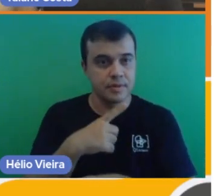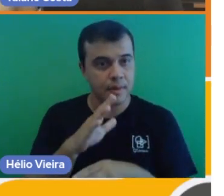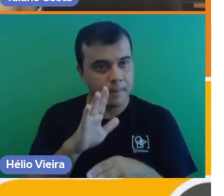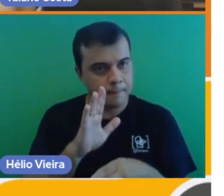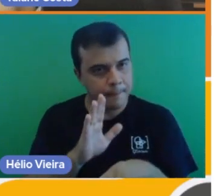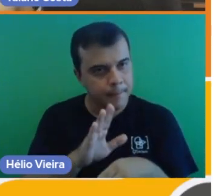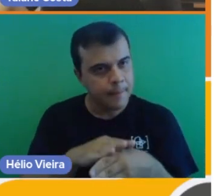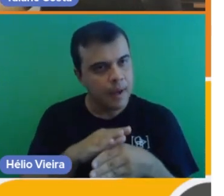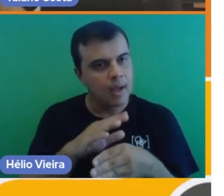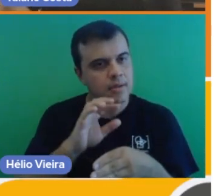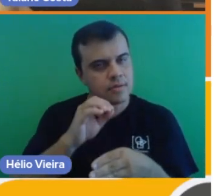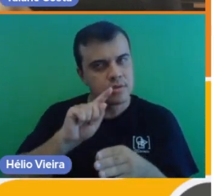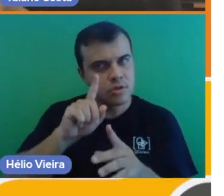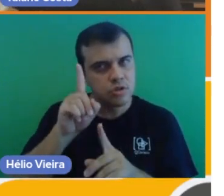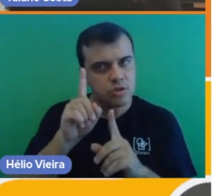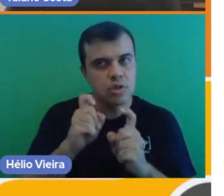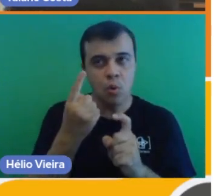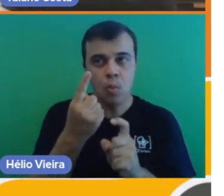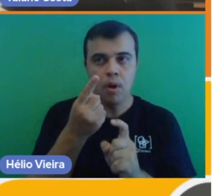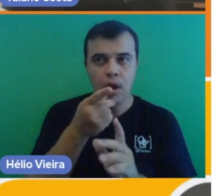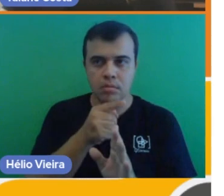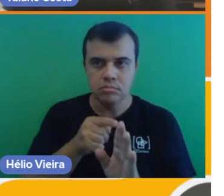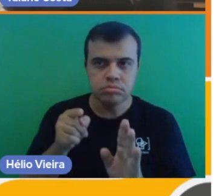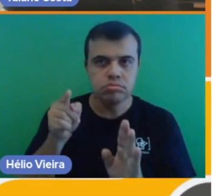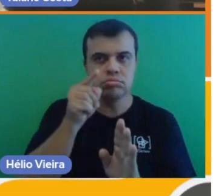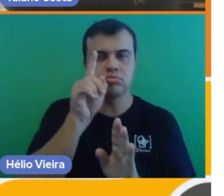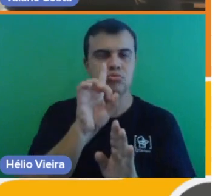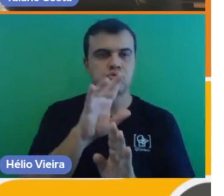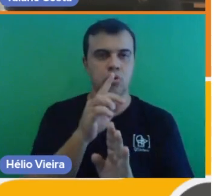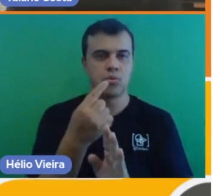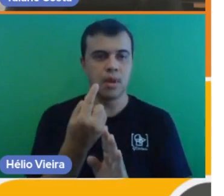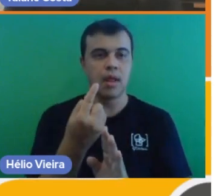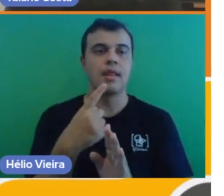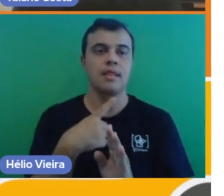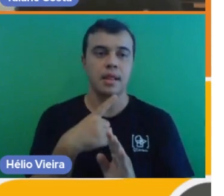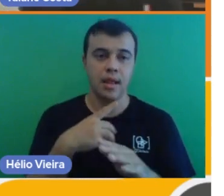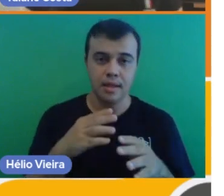uma coisa mais gestual, uma linha única, e